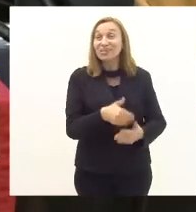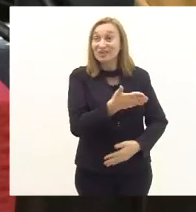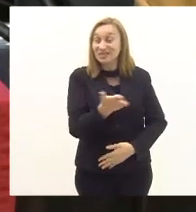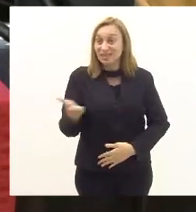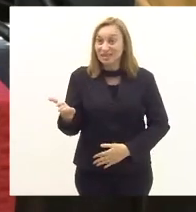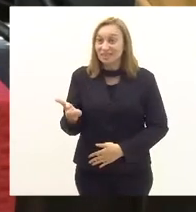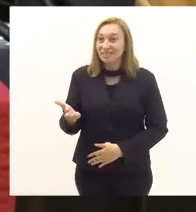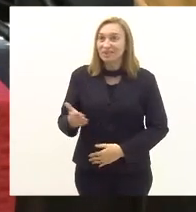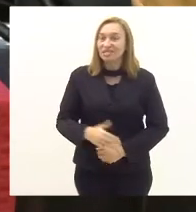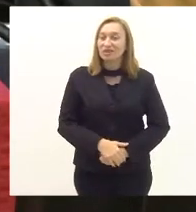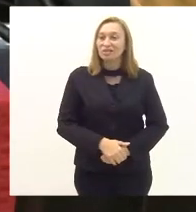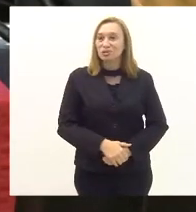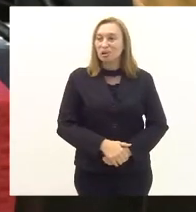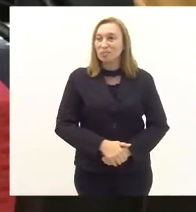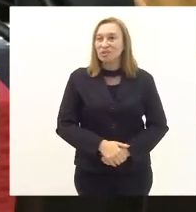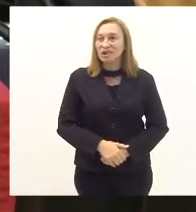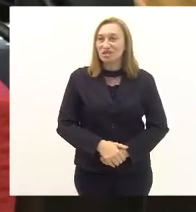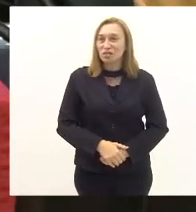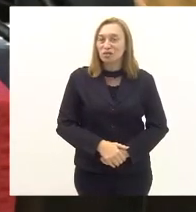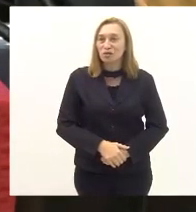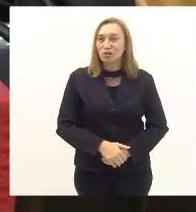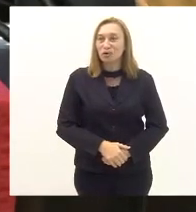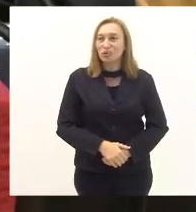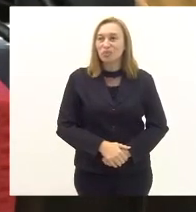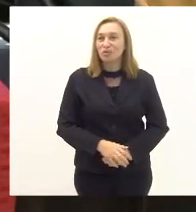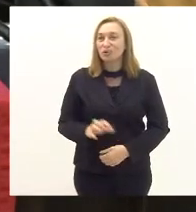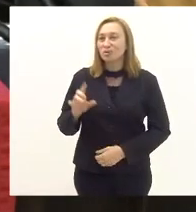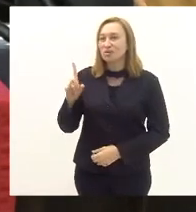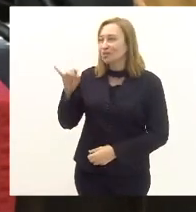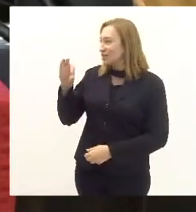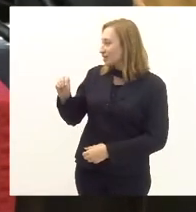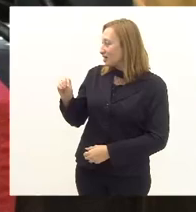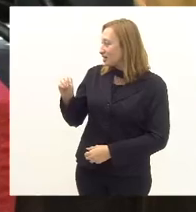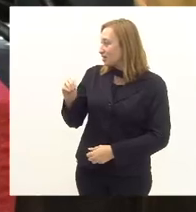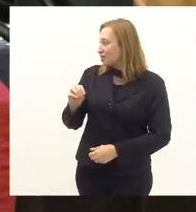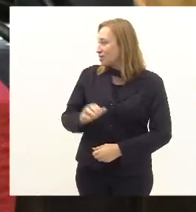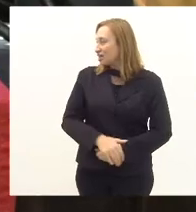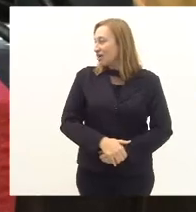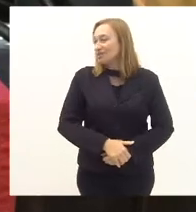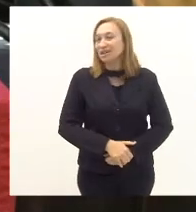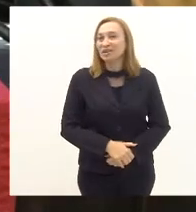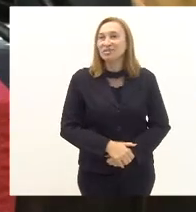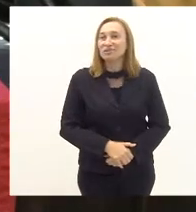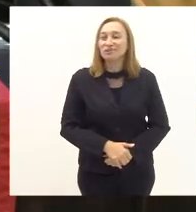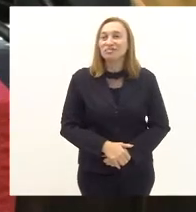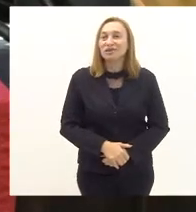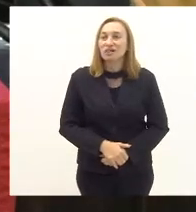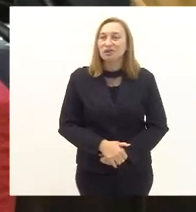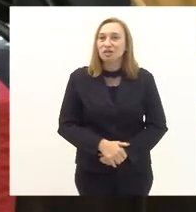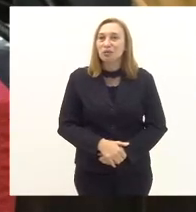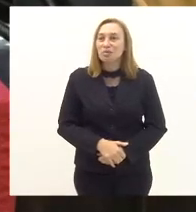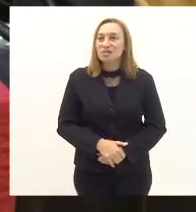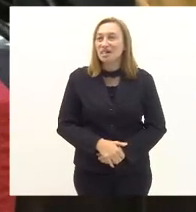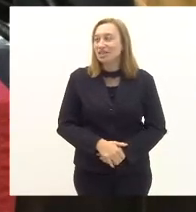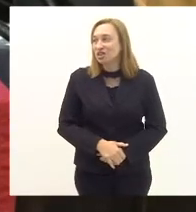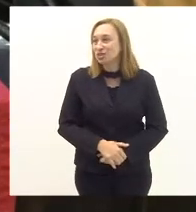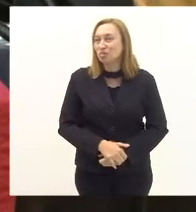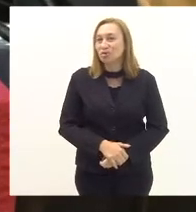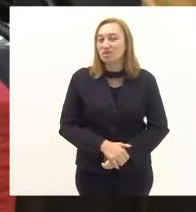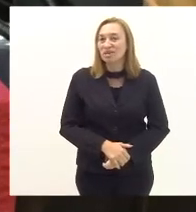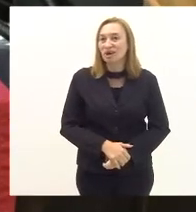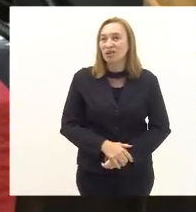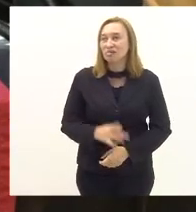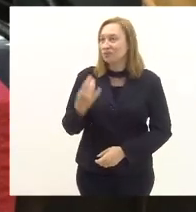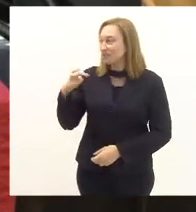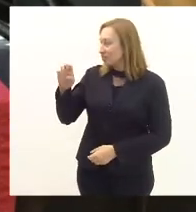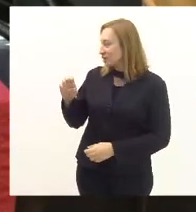e, sobretudo, ao Cláudio Nascimento, que organizou, junto com o Hernani e